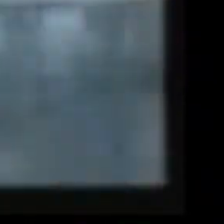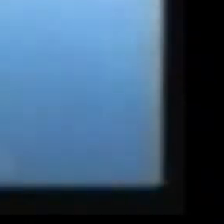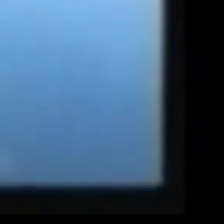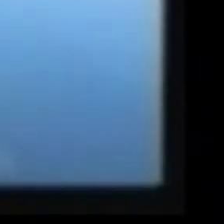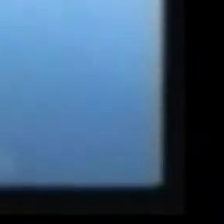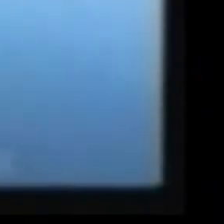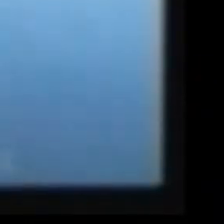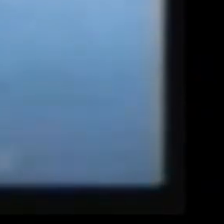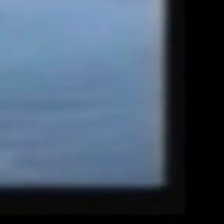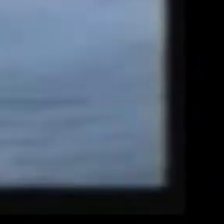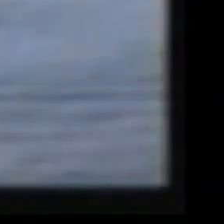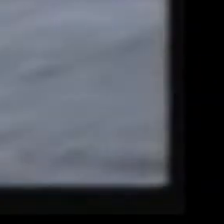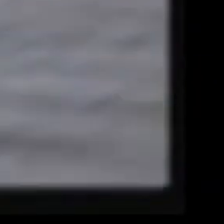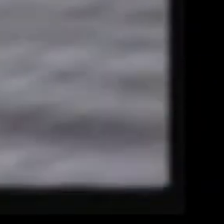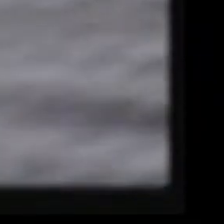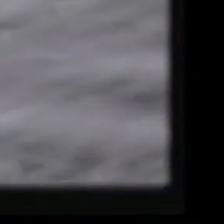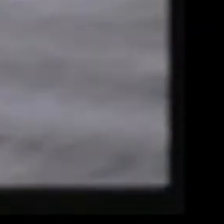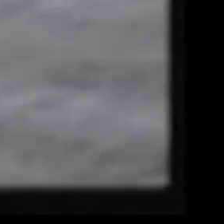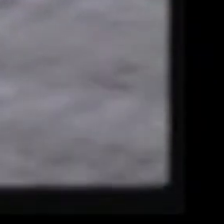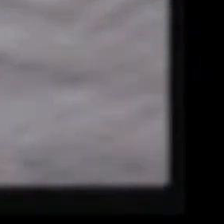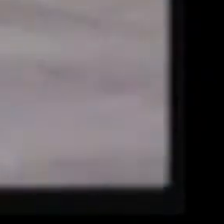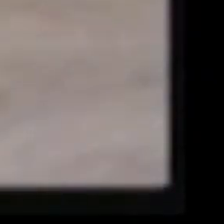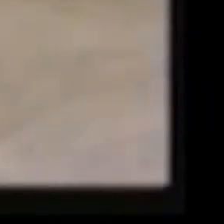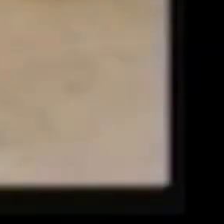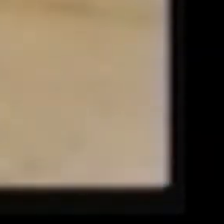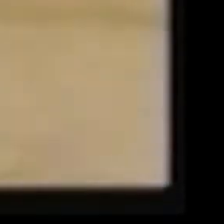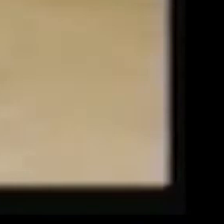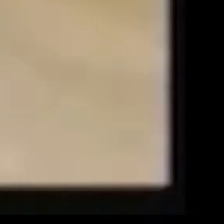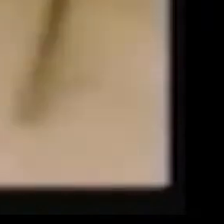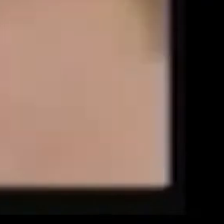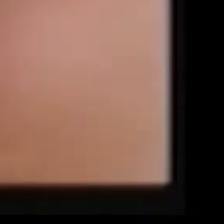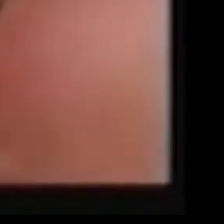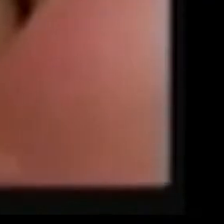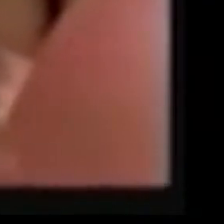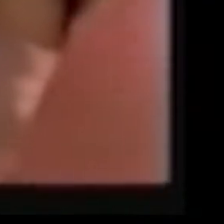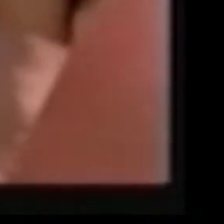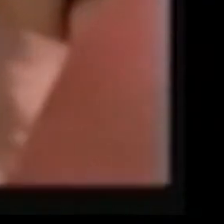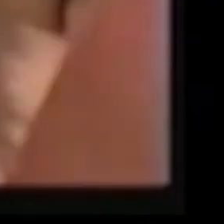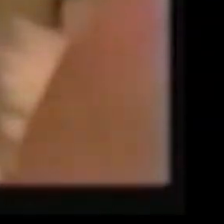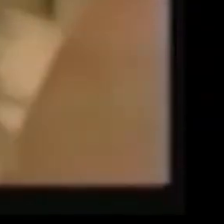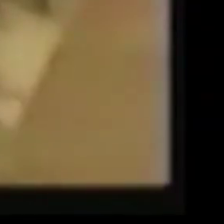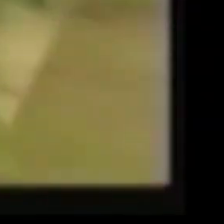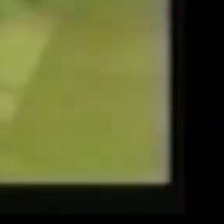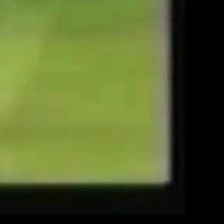deste solo és mãe gentil, pátria amada, Brasil.